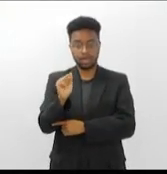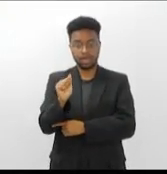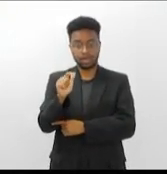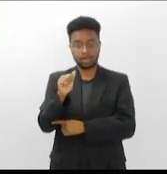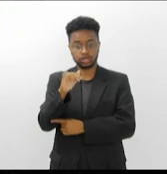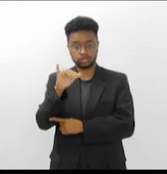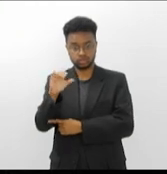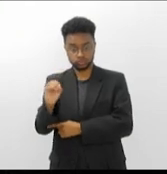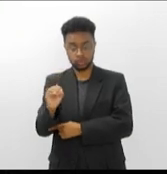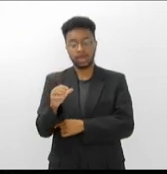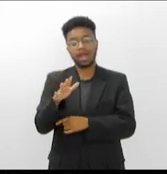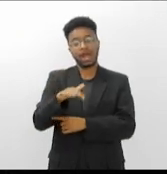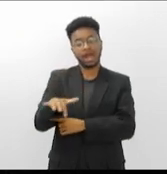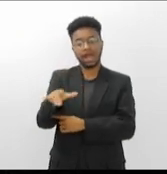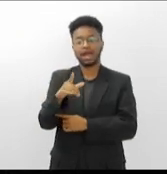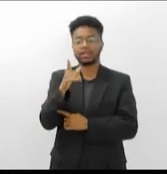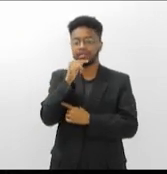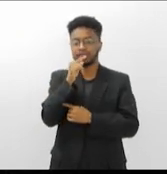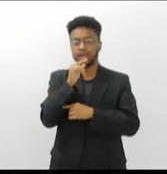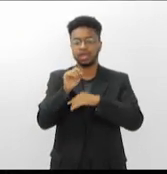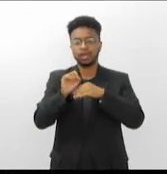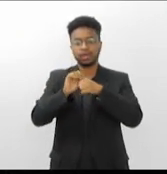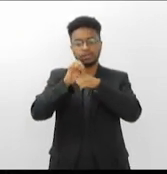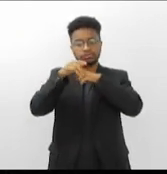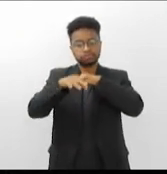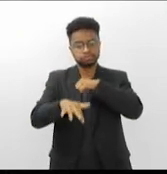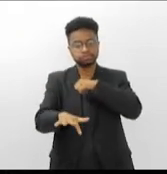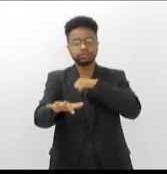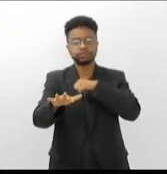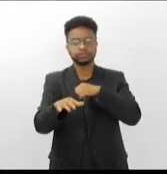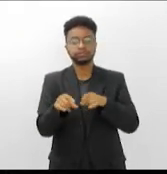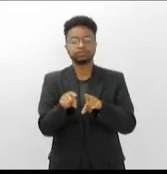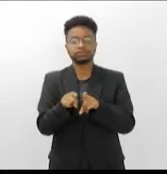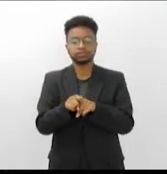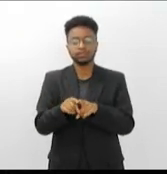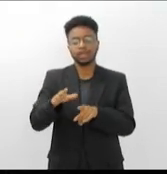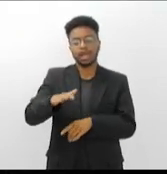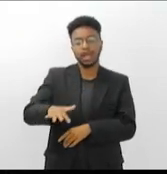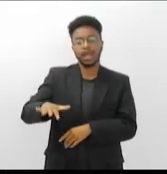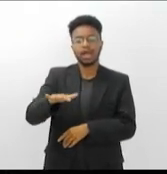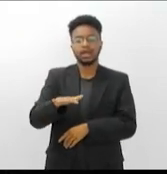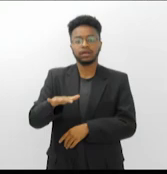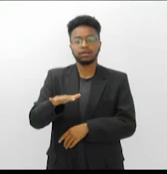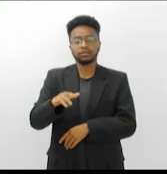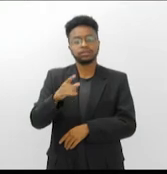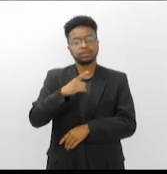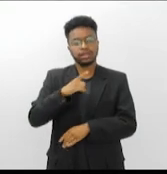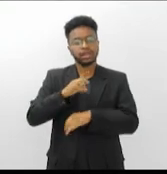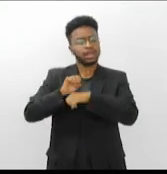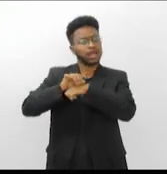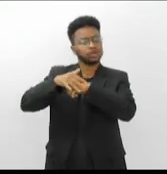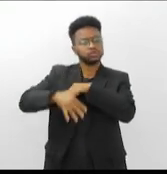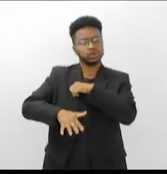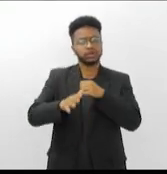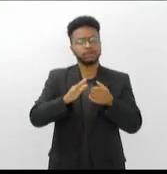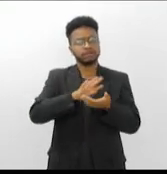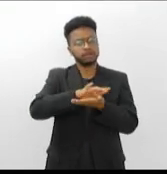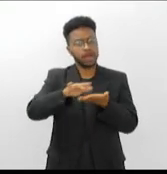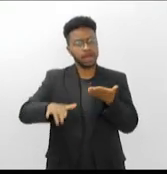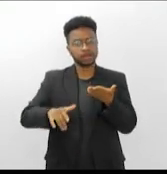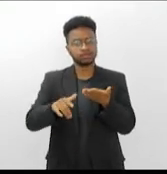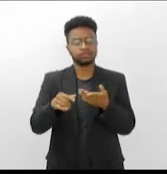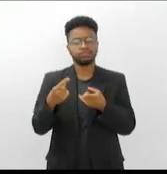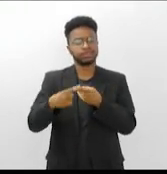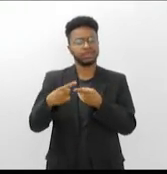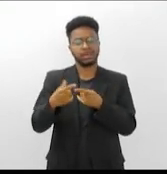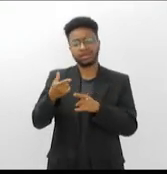é cercado por mananciais, é um distrito que possui muitas cachoeiras, é um distrito que nunca